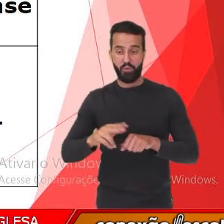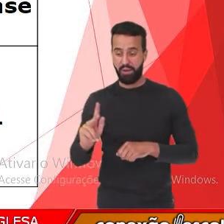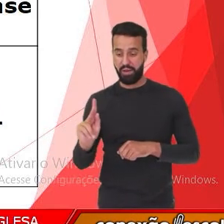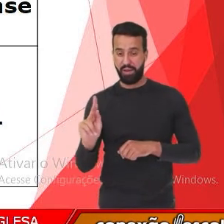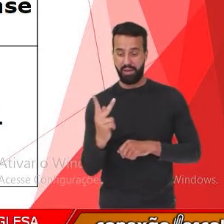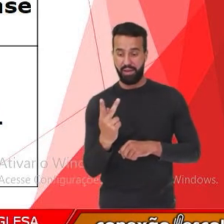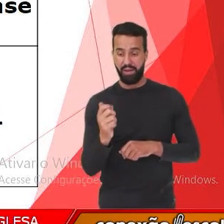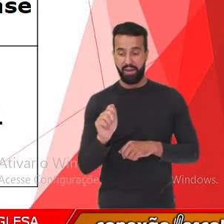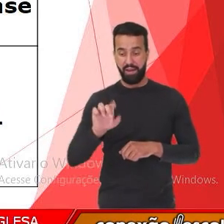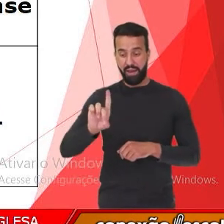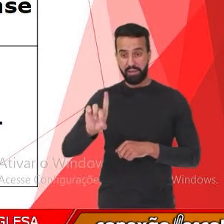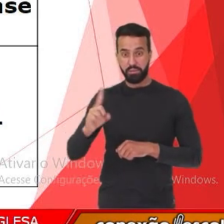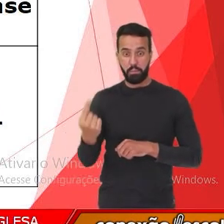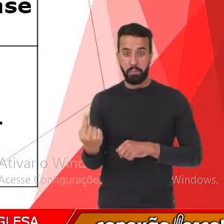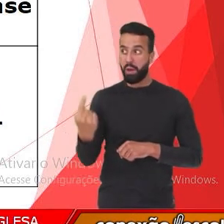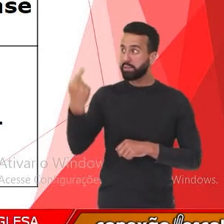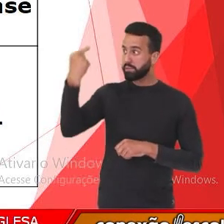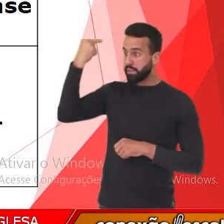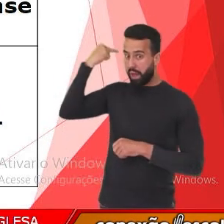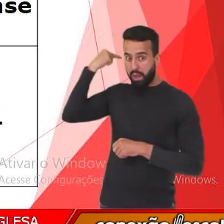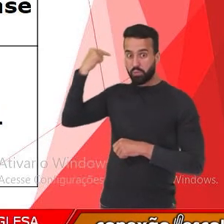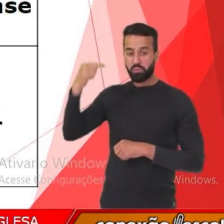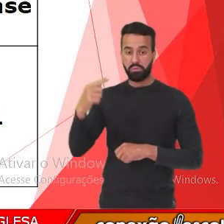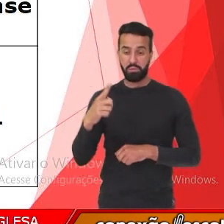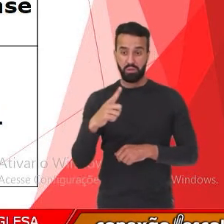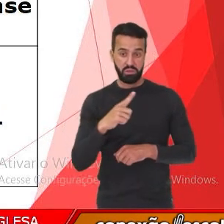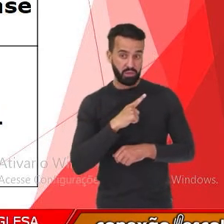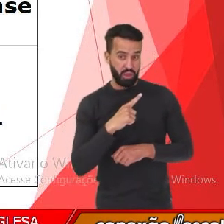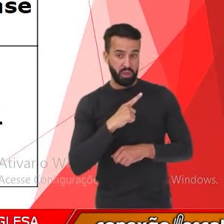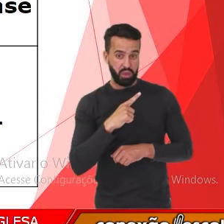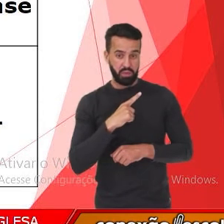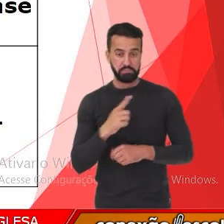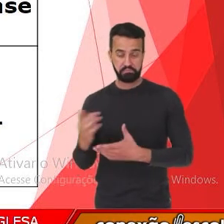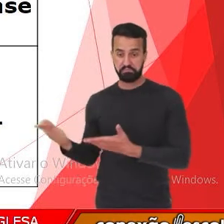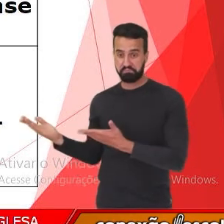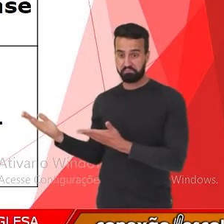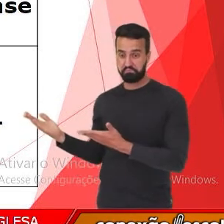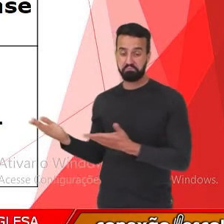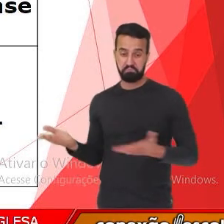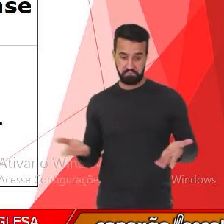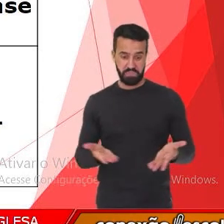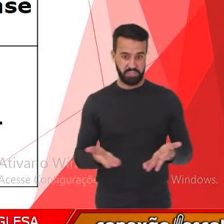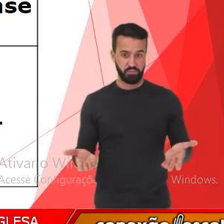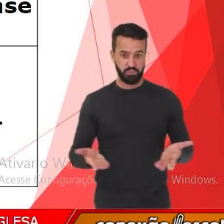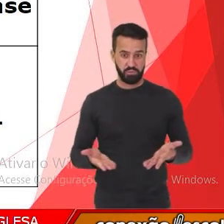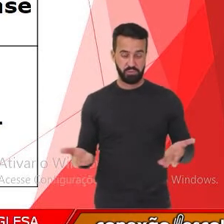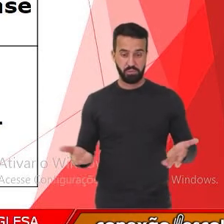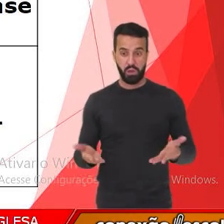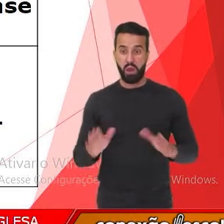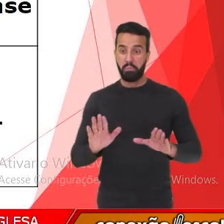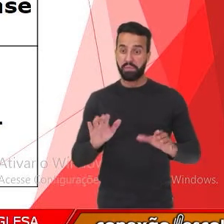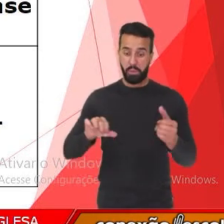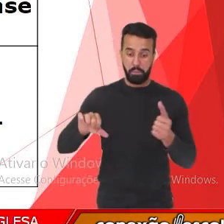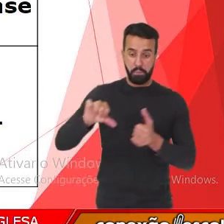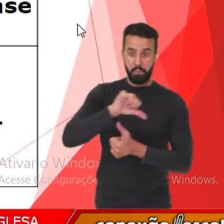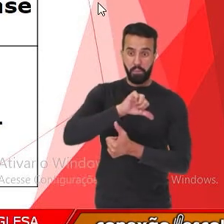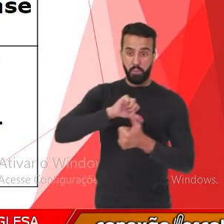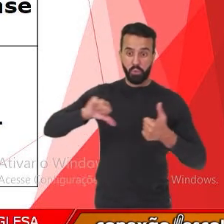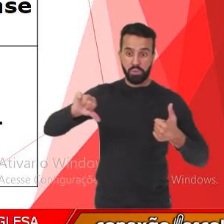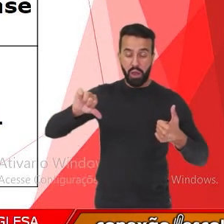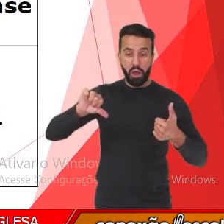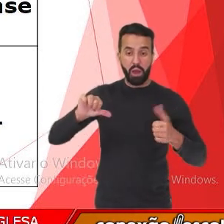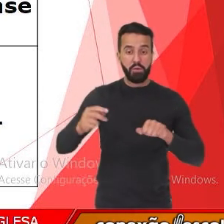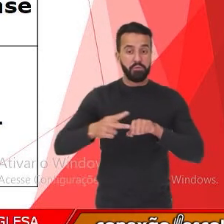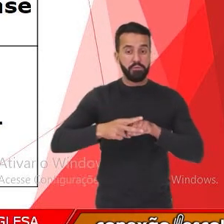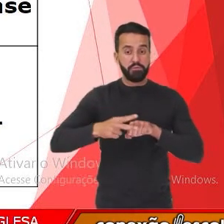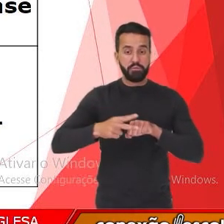had, que está aqui no passado, é o ter ou o tenho, que é no presente, né? E ele muda a estrutura para o verbo